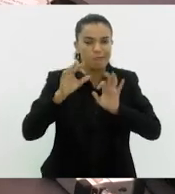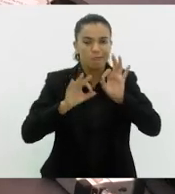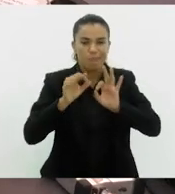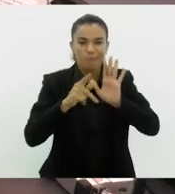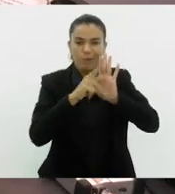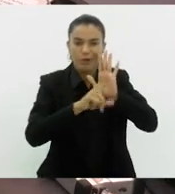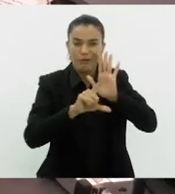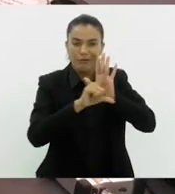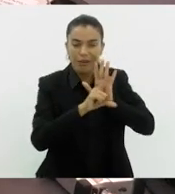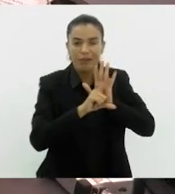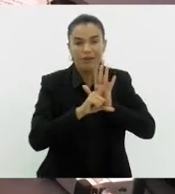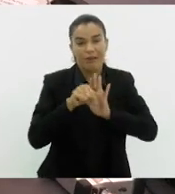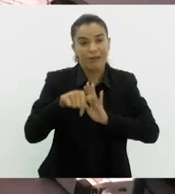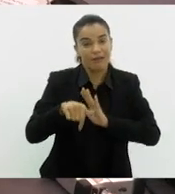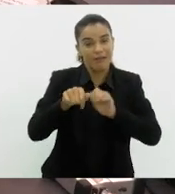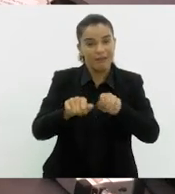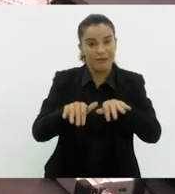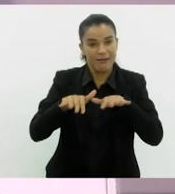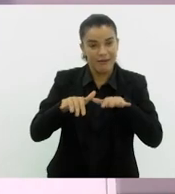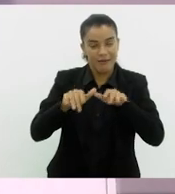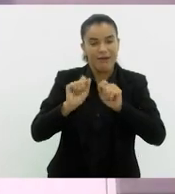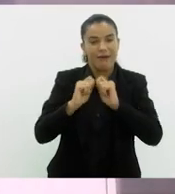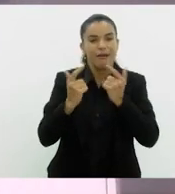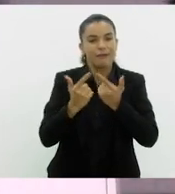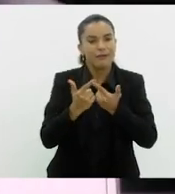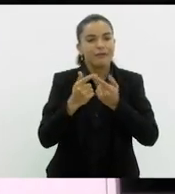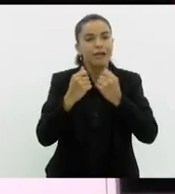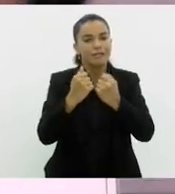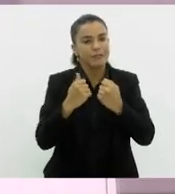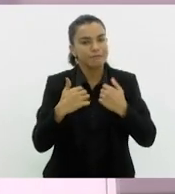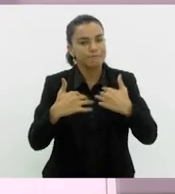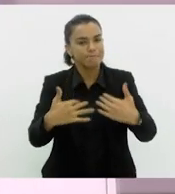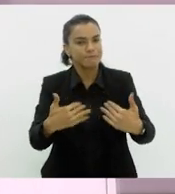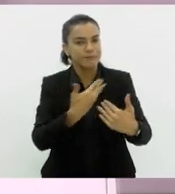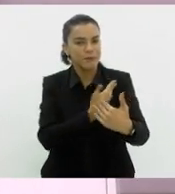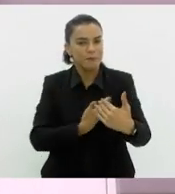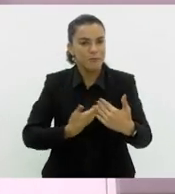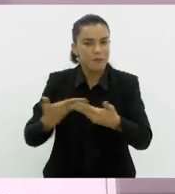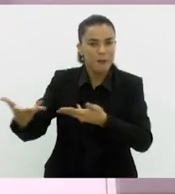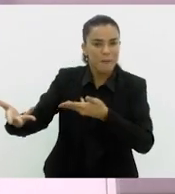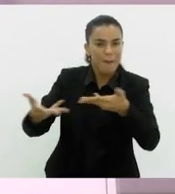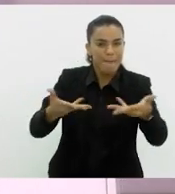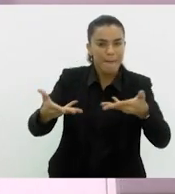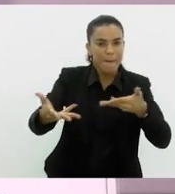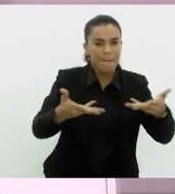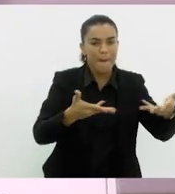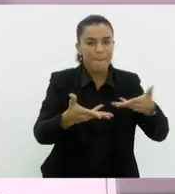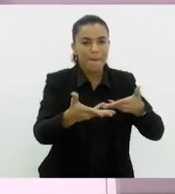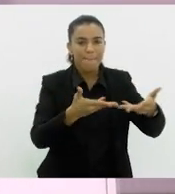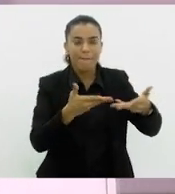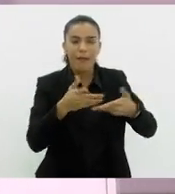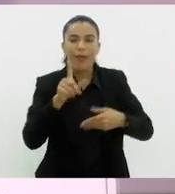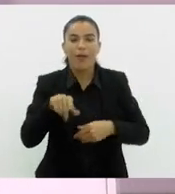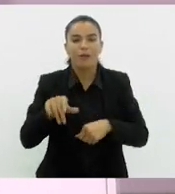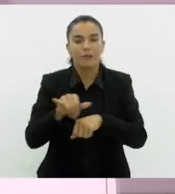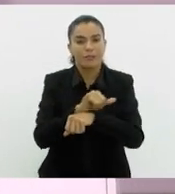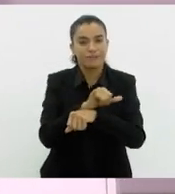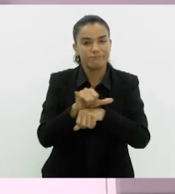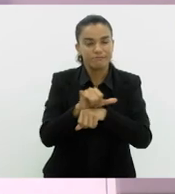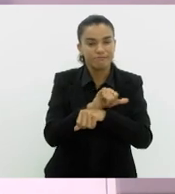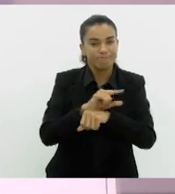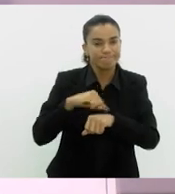de cuidado aqui na Assembleia Legislativa. Essa audiência pública também é uma forma da